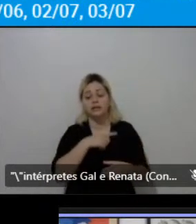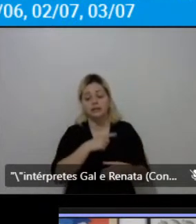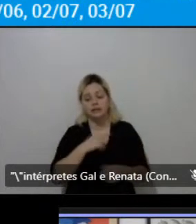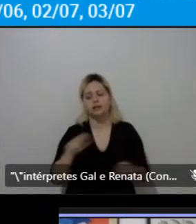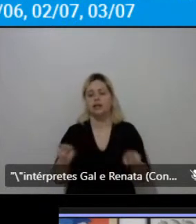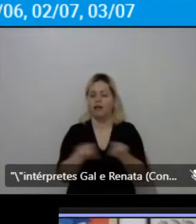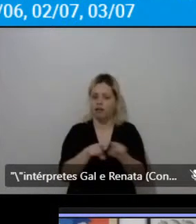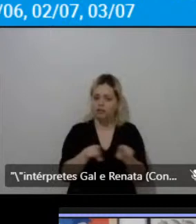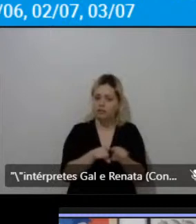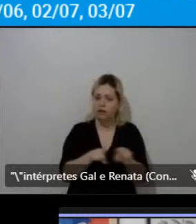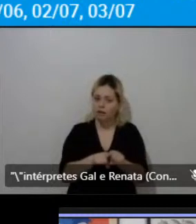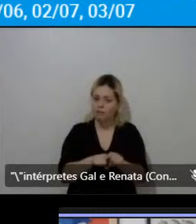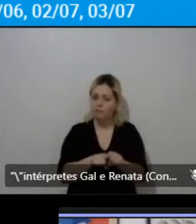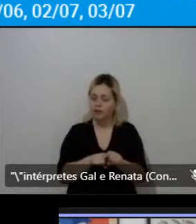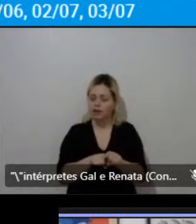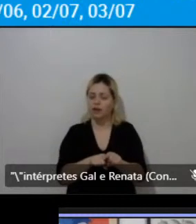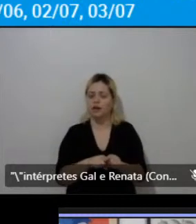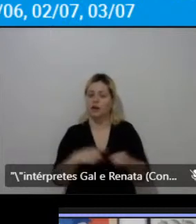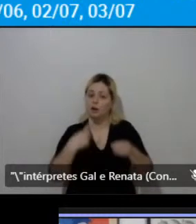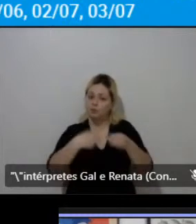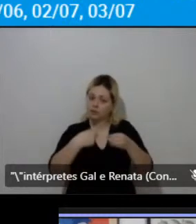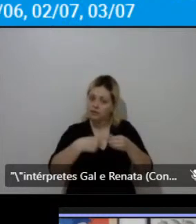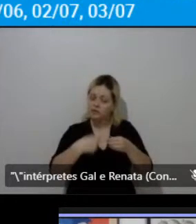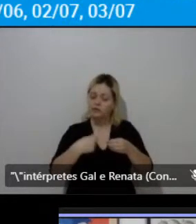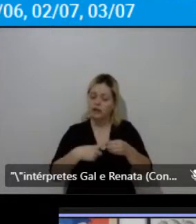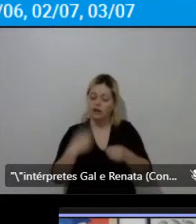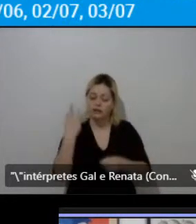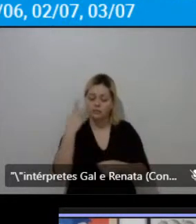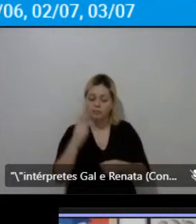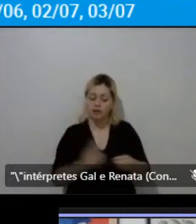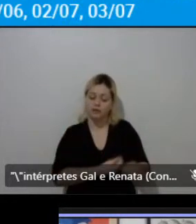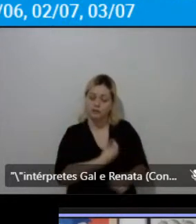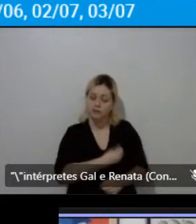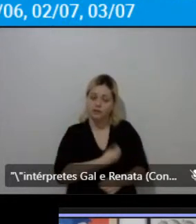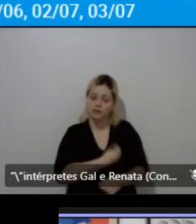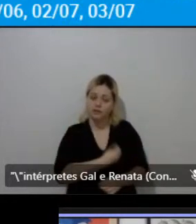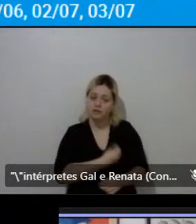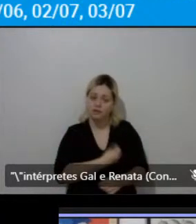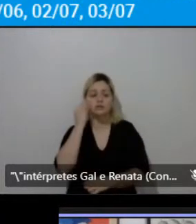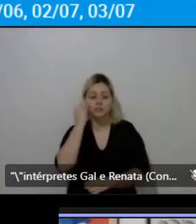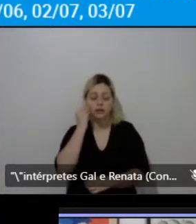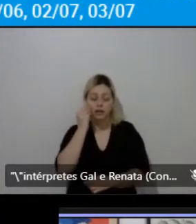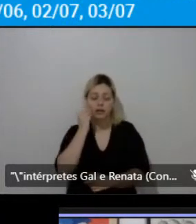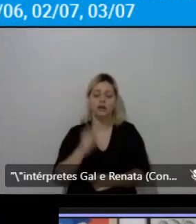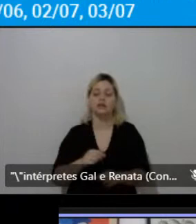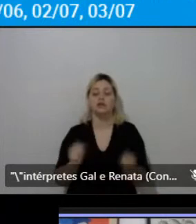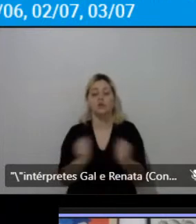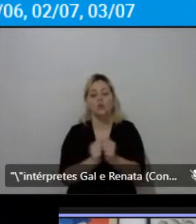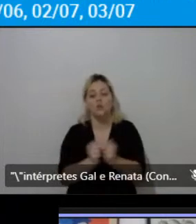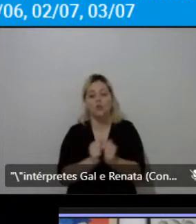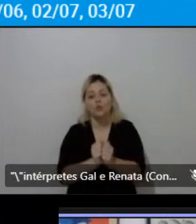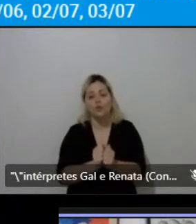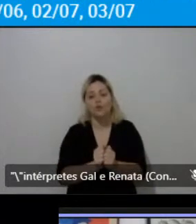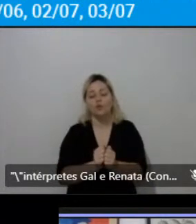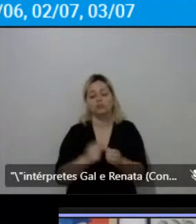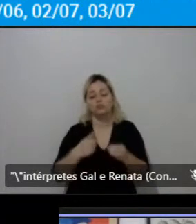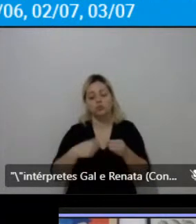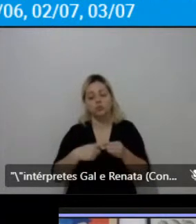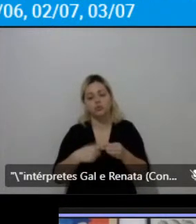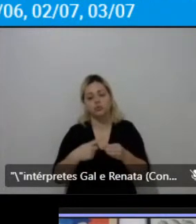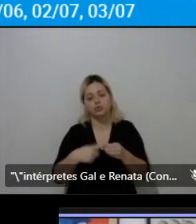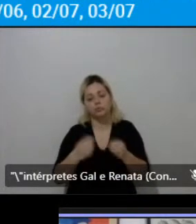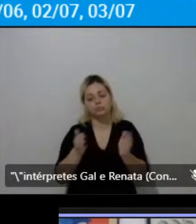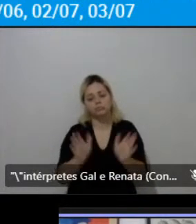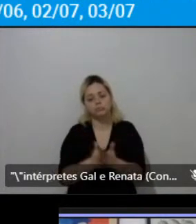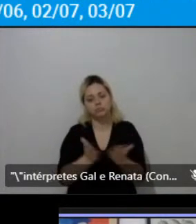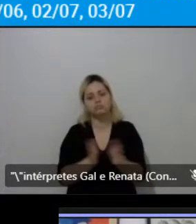vão para essas metrópoles, né, para essas cidades, né, e vão viver nessas periferias. Então, ele vai falando também que o território é